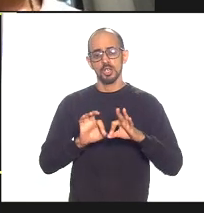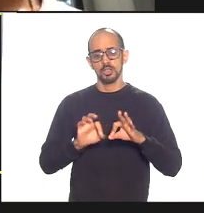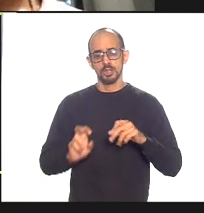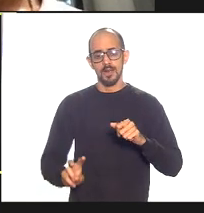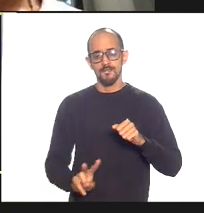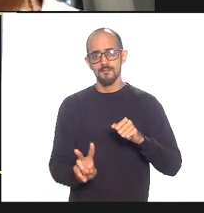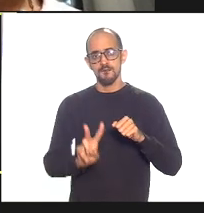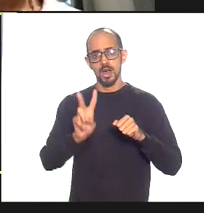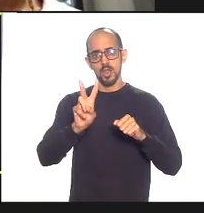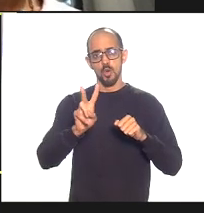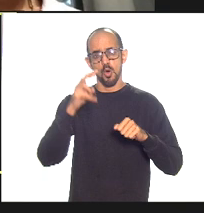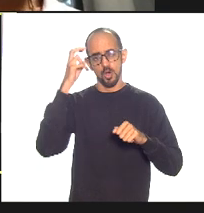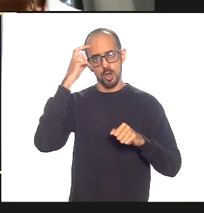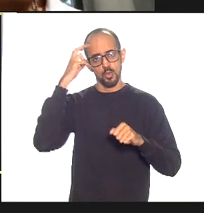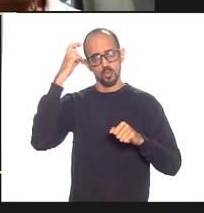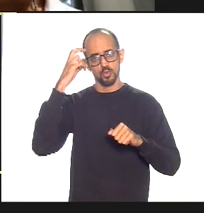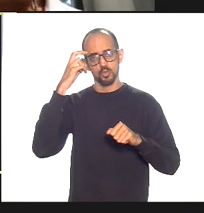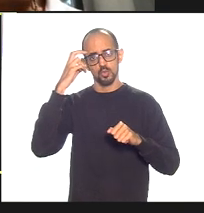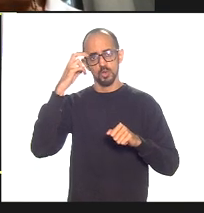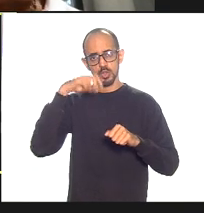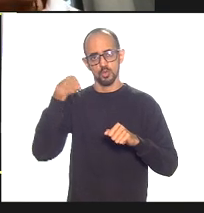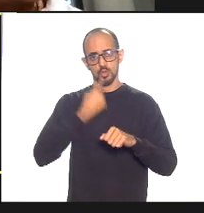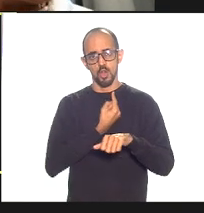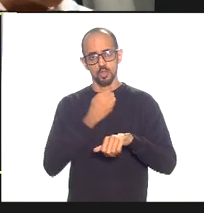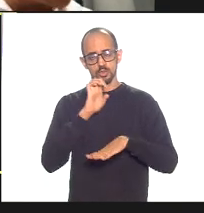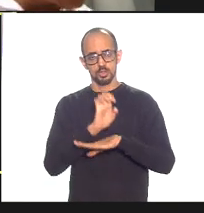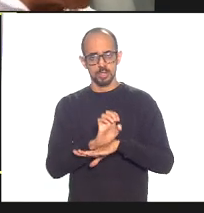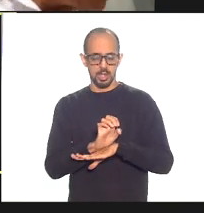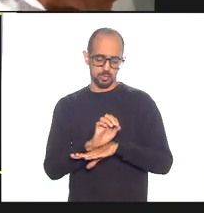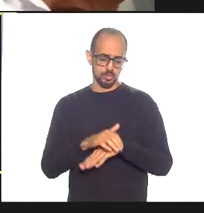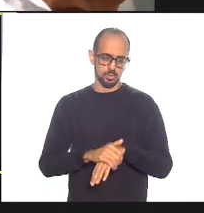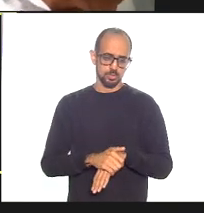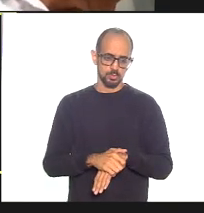a cultura no nosso estado.